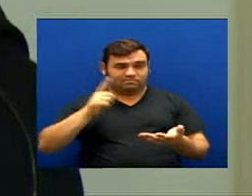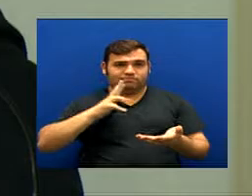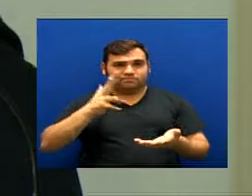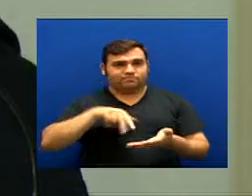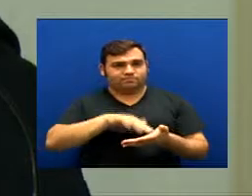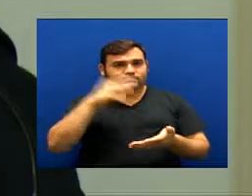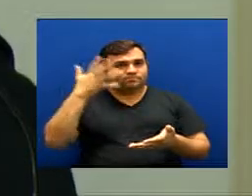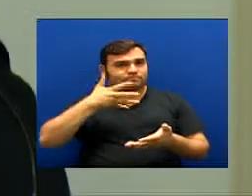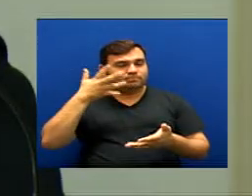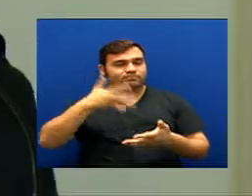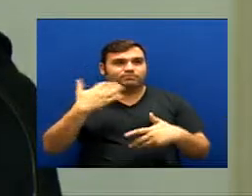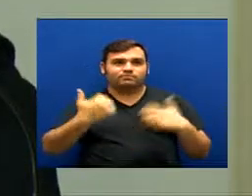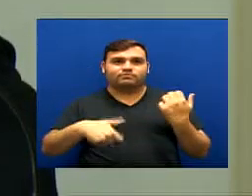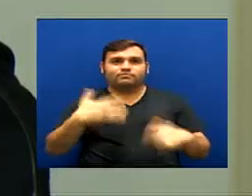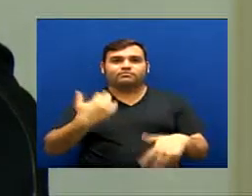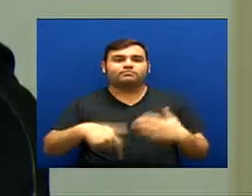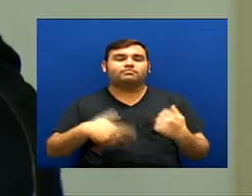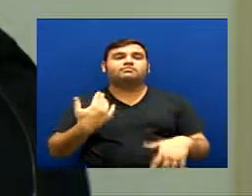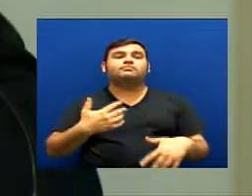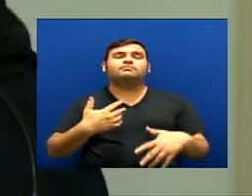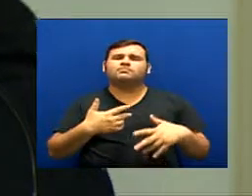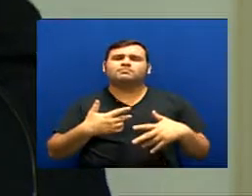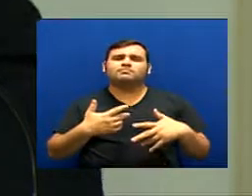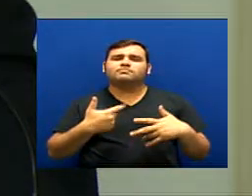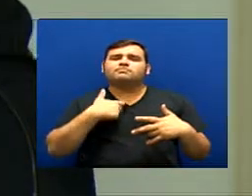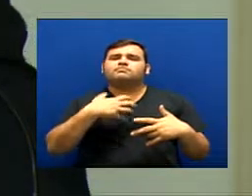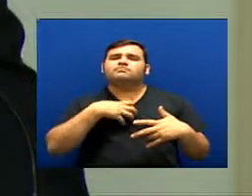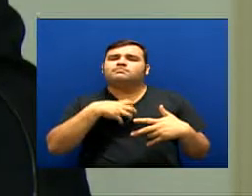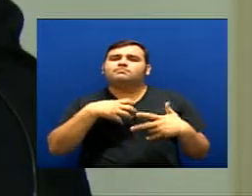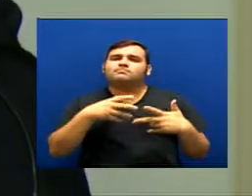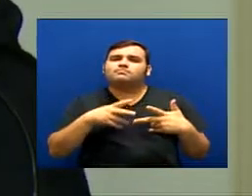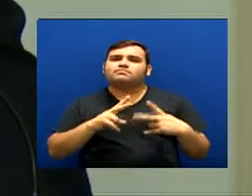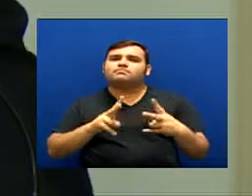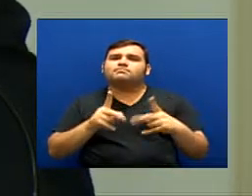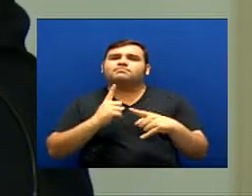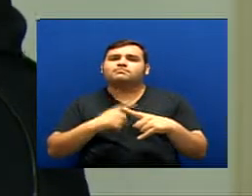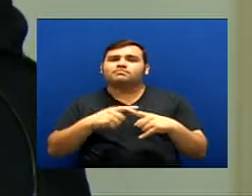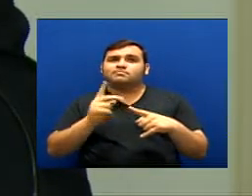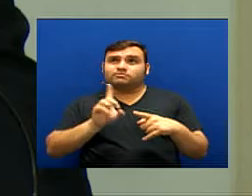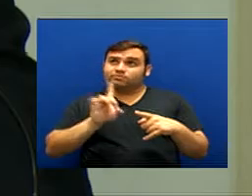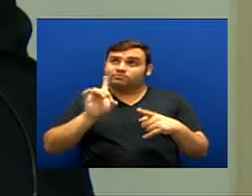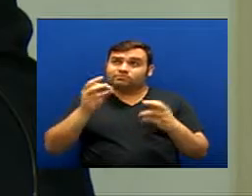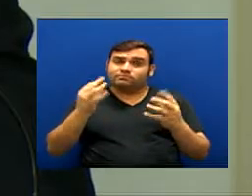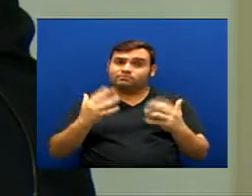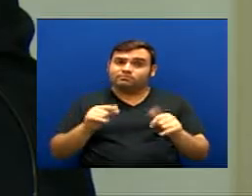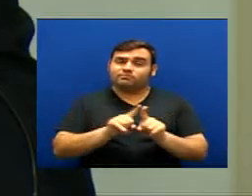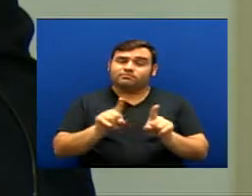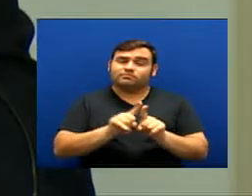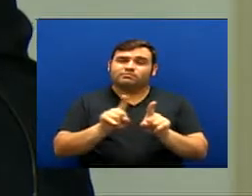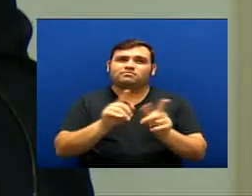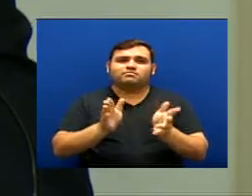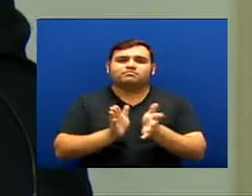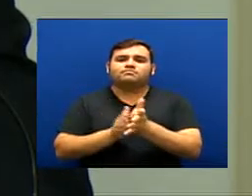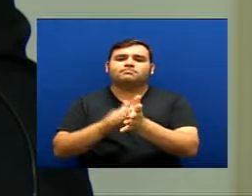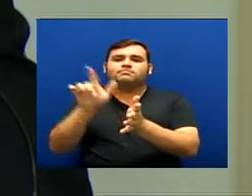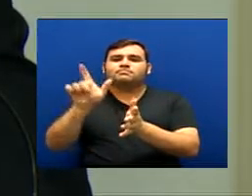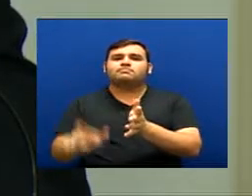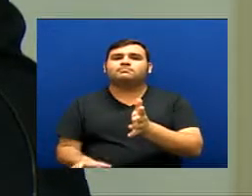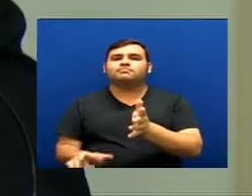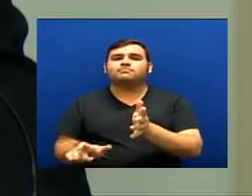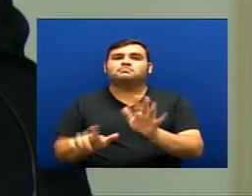mãozinha levantando. Se quiser também vir aqui, tem uns cadeiras aqui. Os pastores e